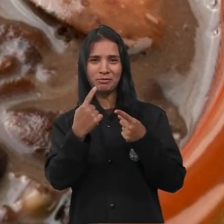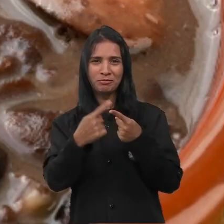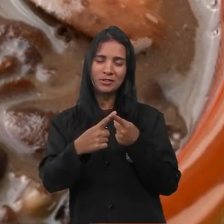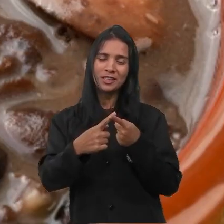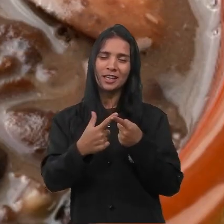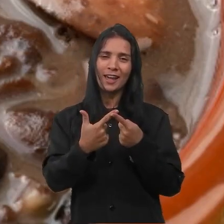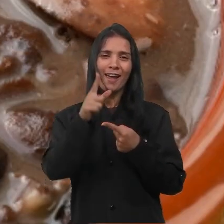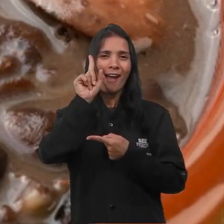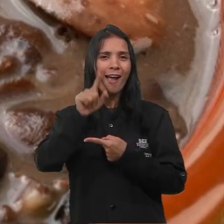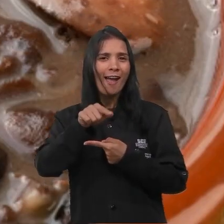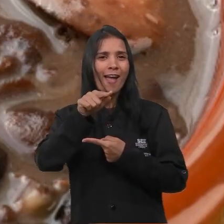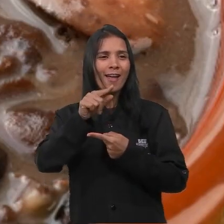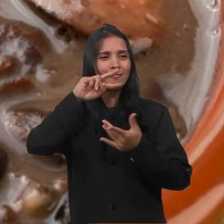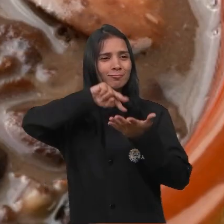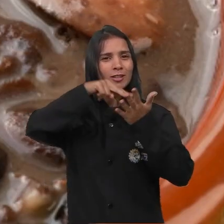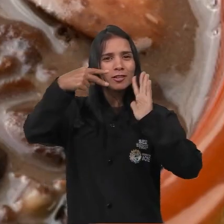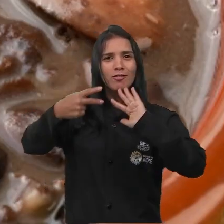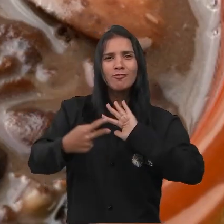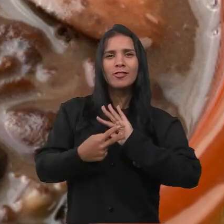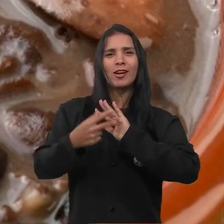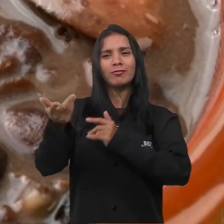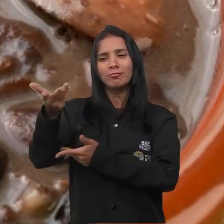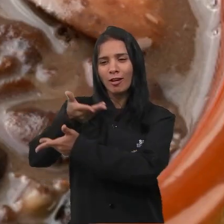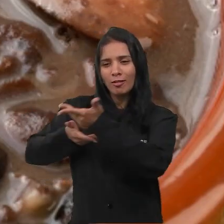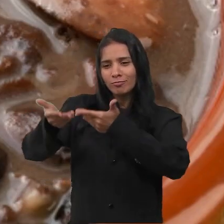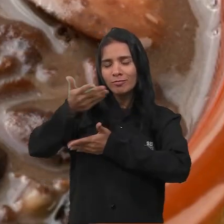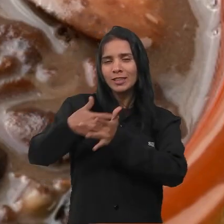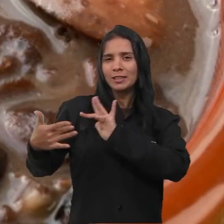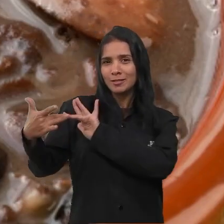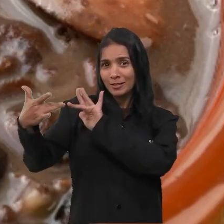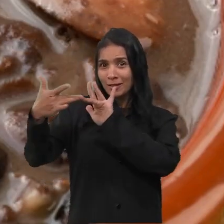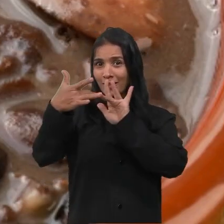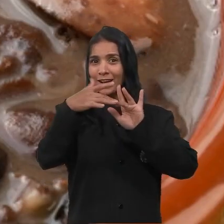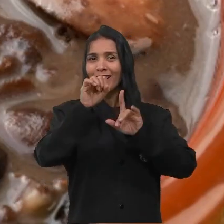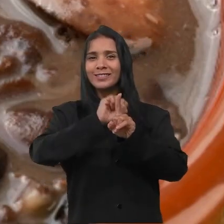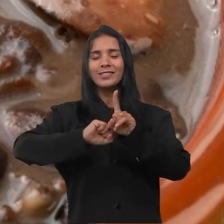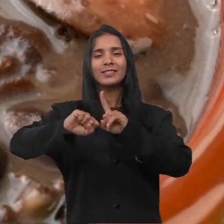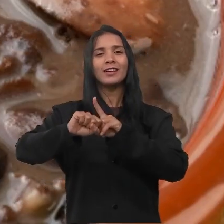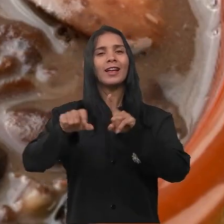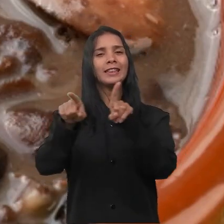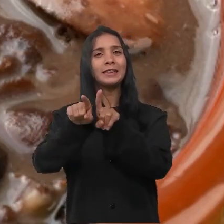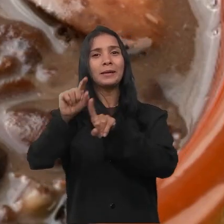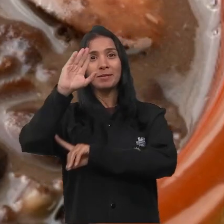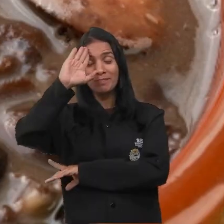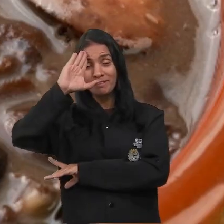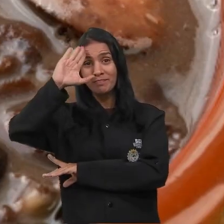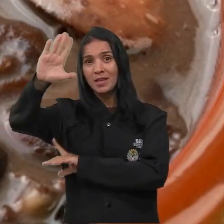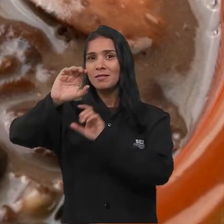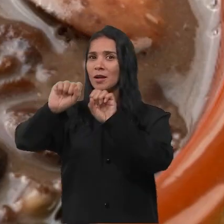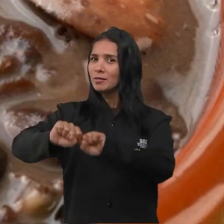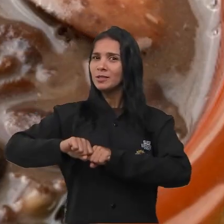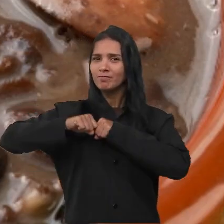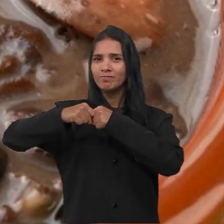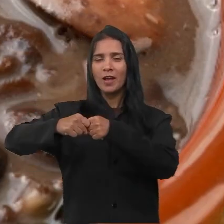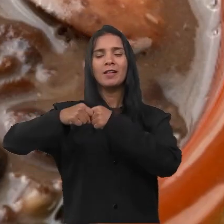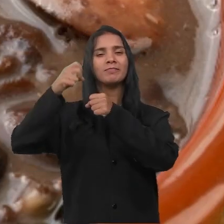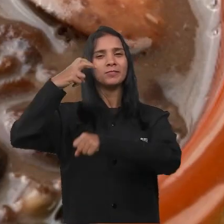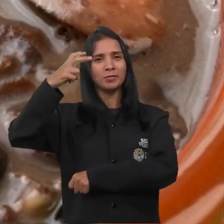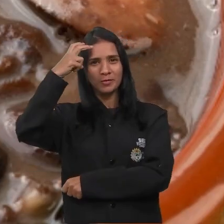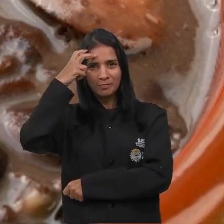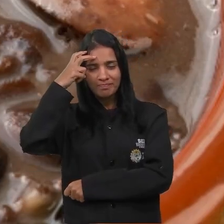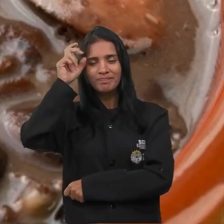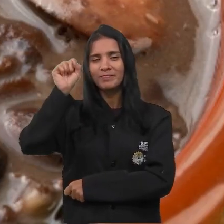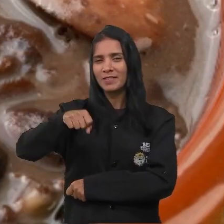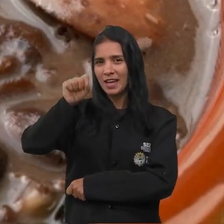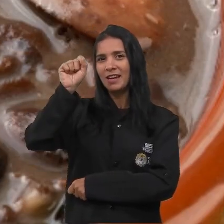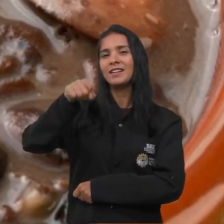considerada aí um símbolo de convivência social e principalmente de resistência cultural. Sim,